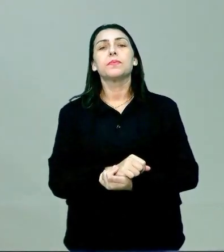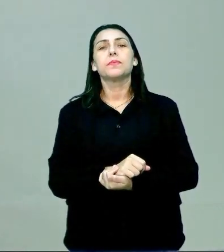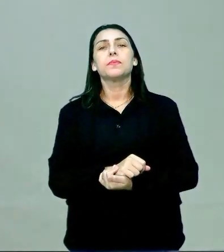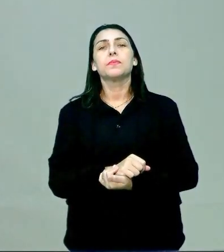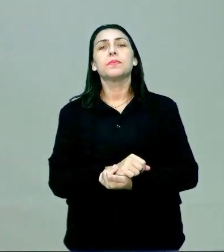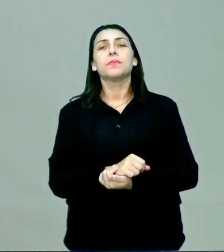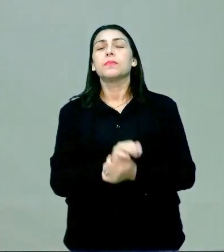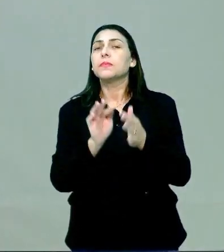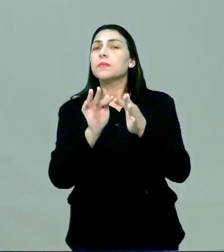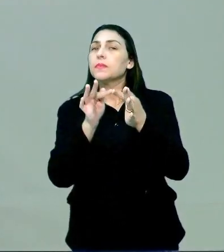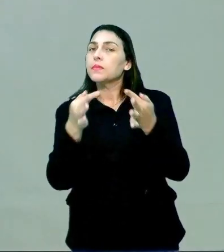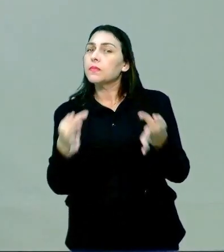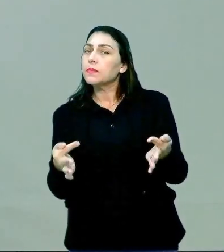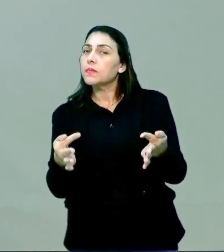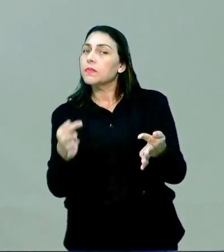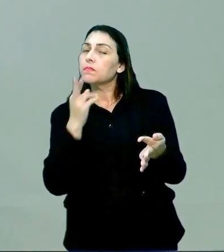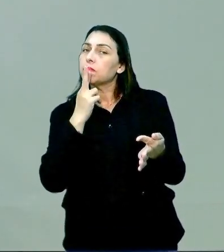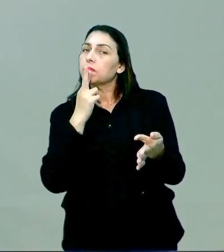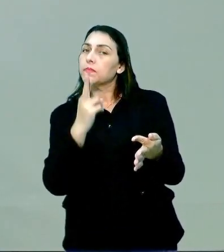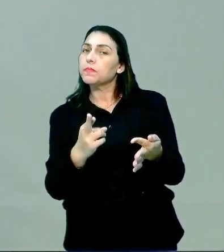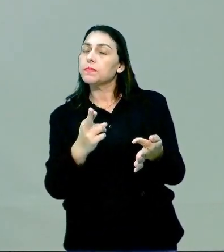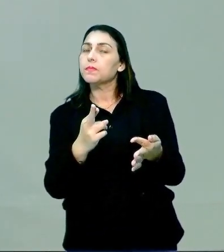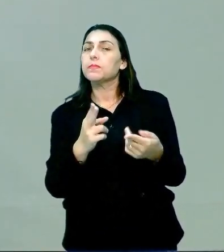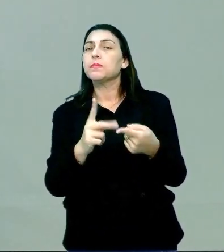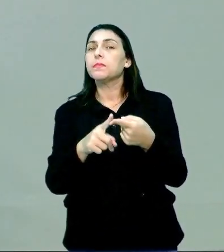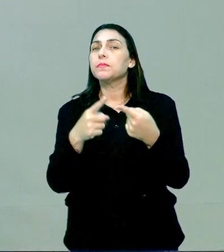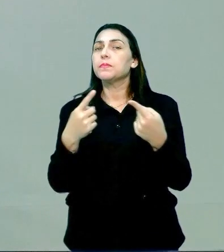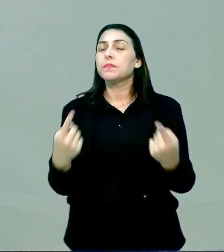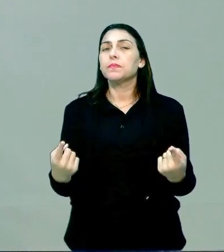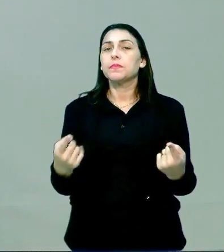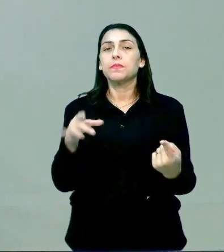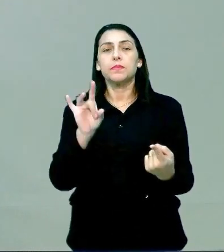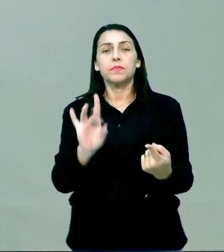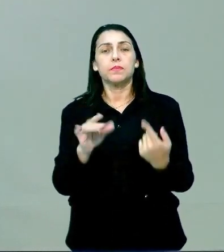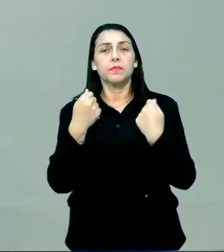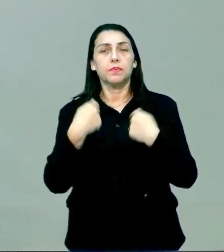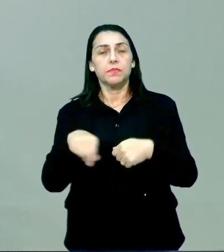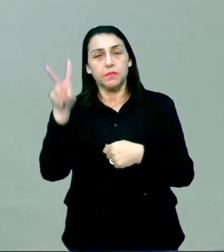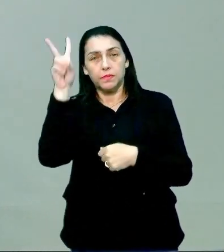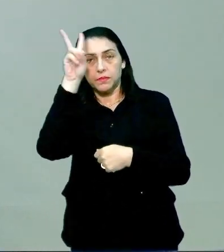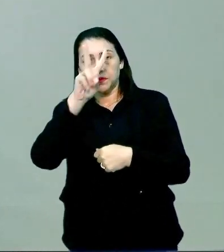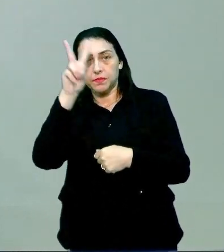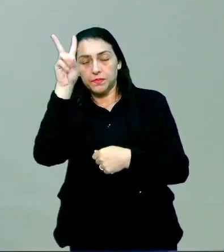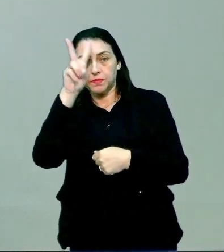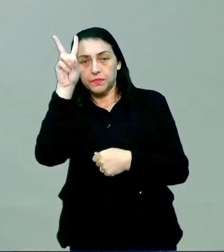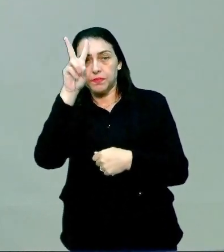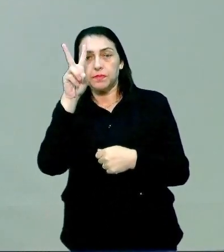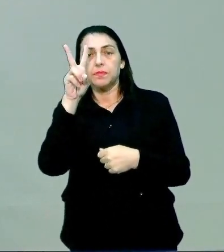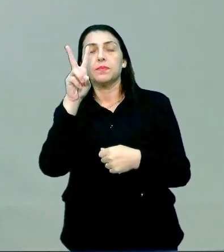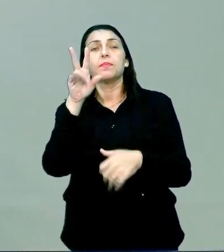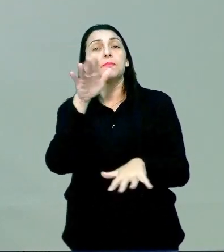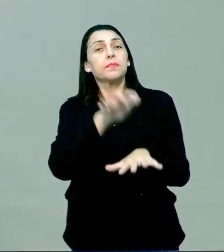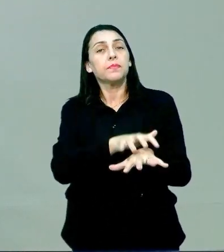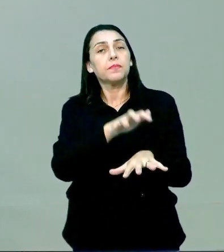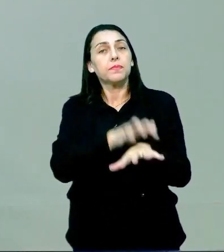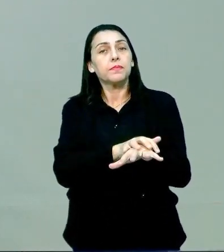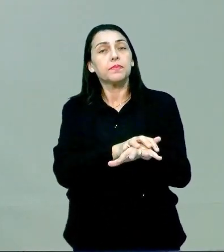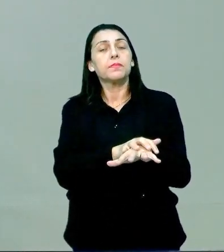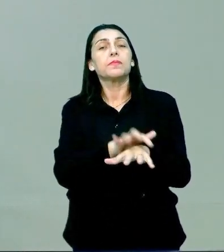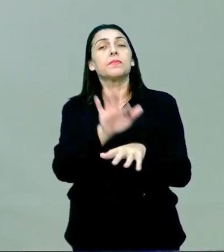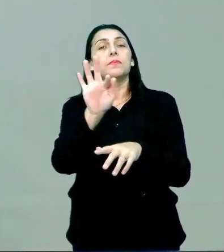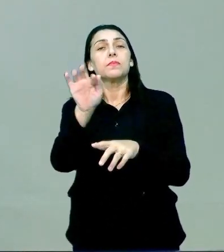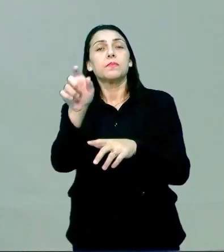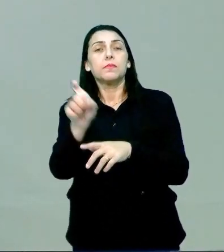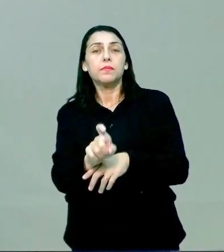fica muito simples da gente resolver. Porém, só devemos lembrar da função, o f de